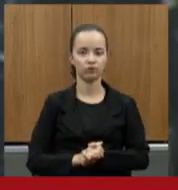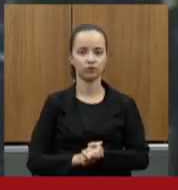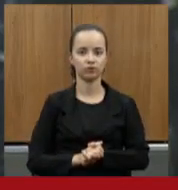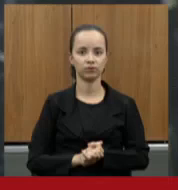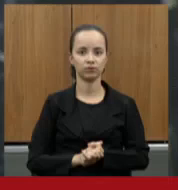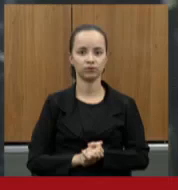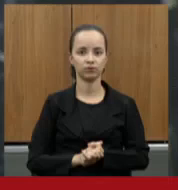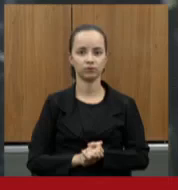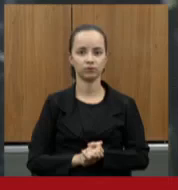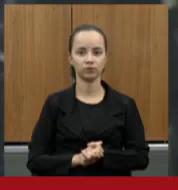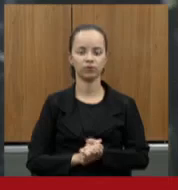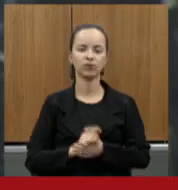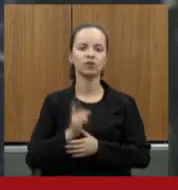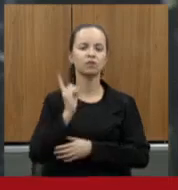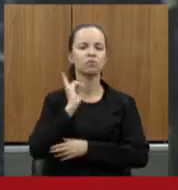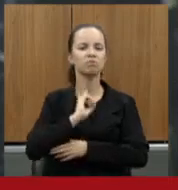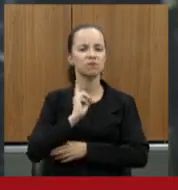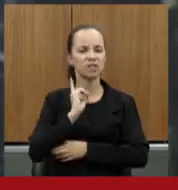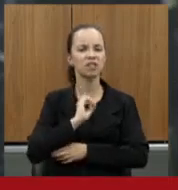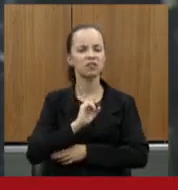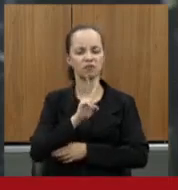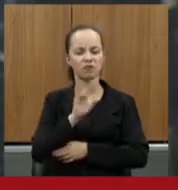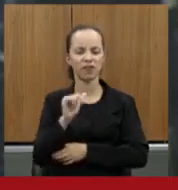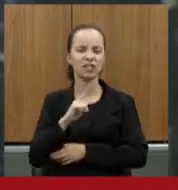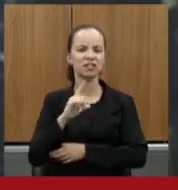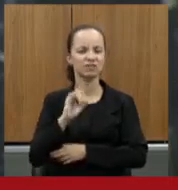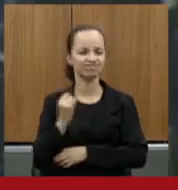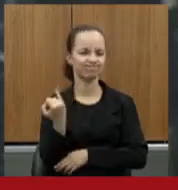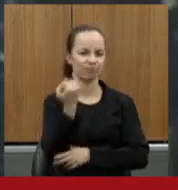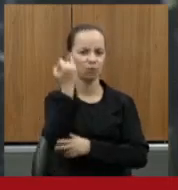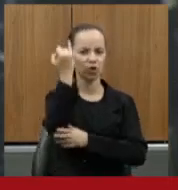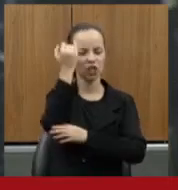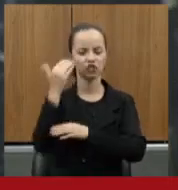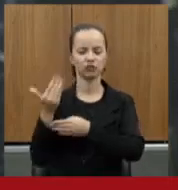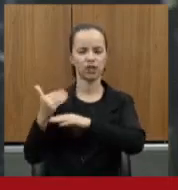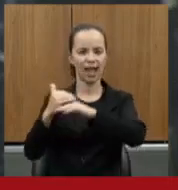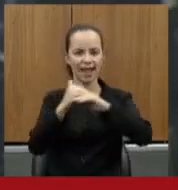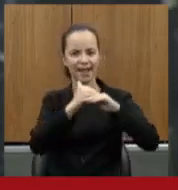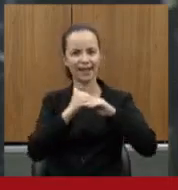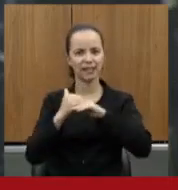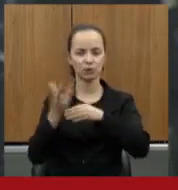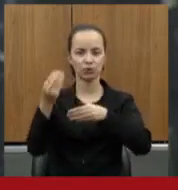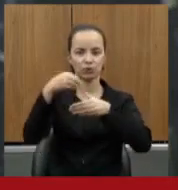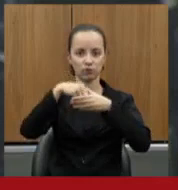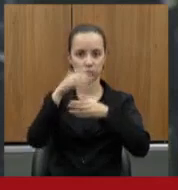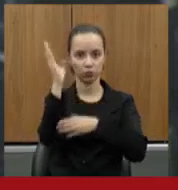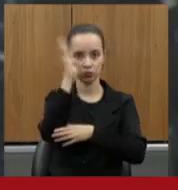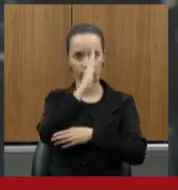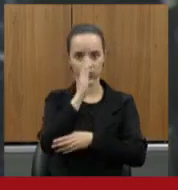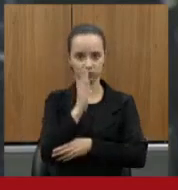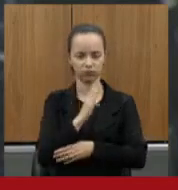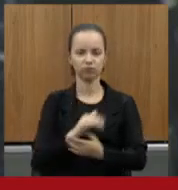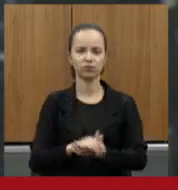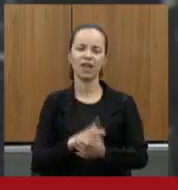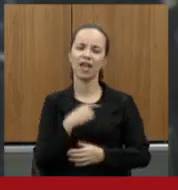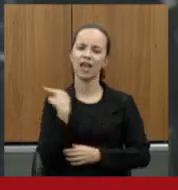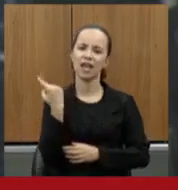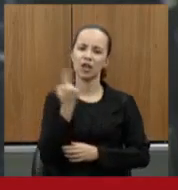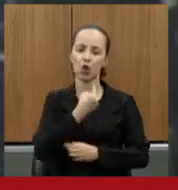invariavelmente o decisivo fator de equilíbrio da política nacional. É a nossa vocação